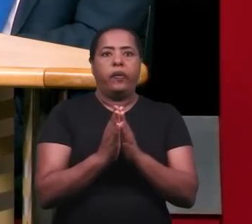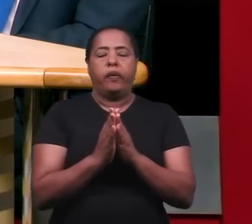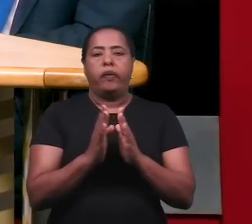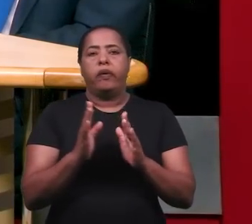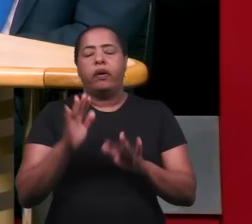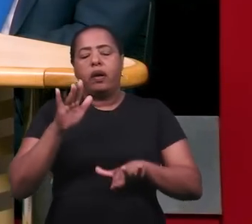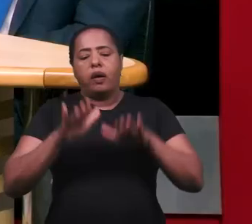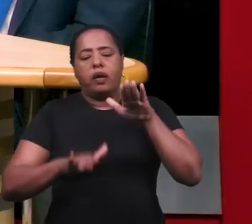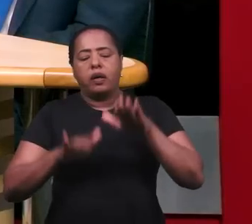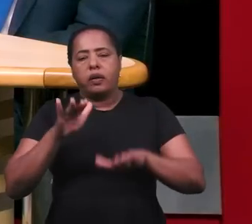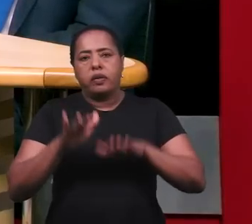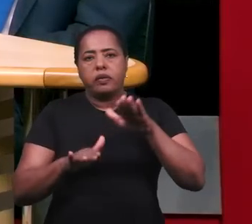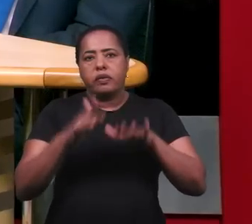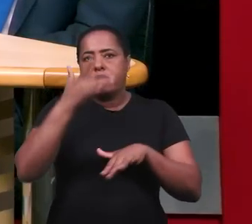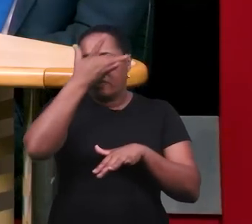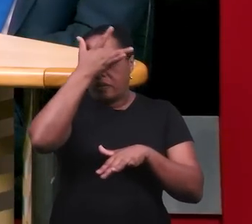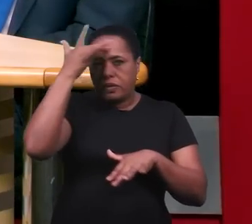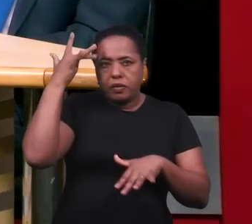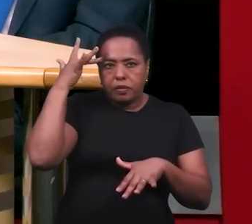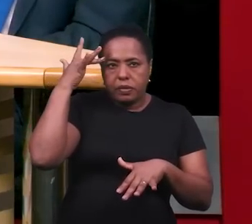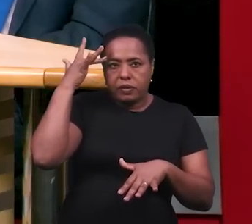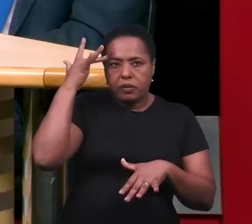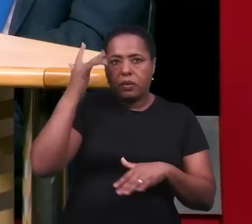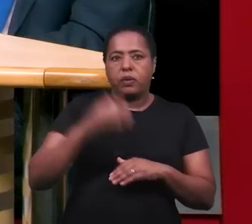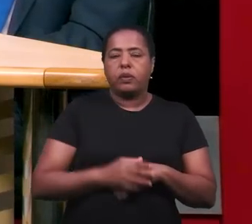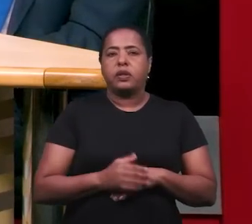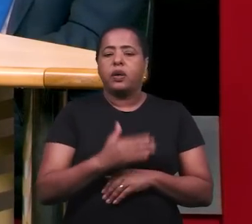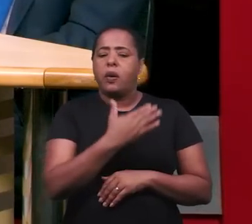Então, às vezes tem pessoas que